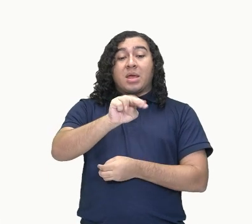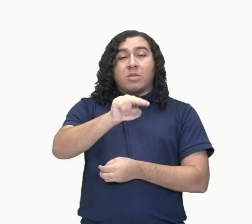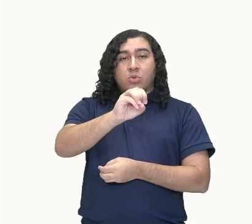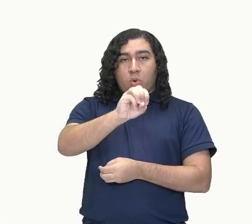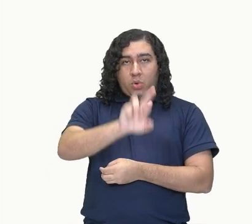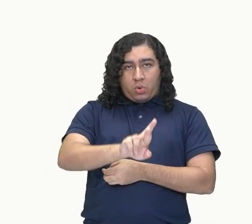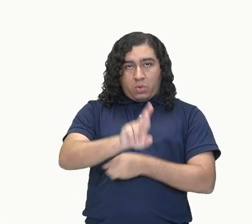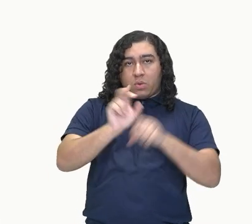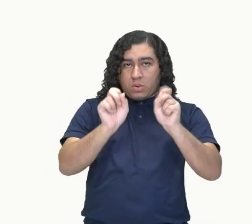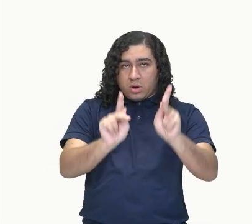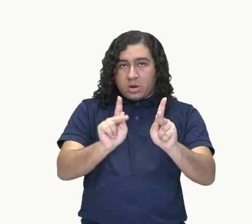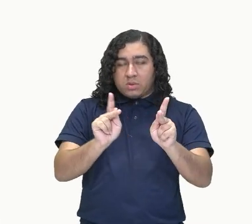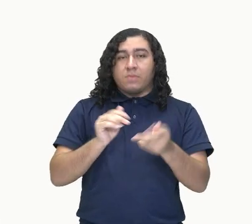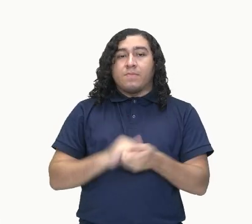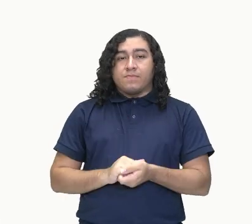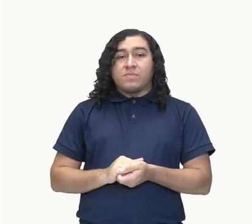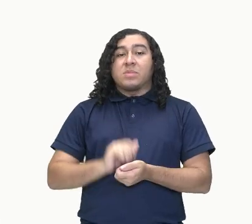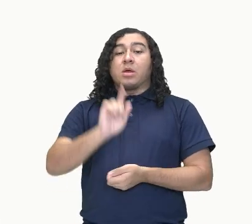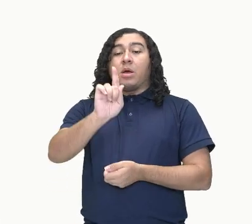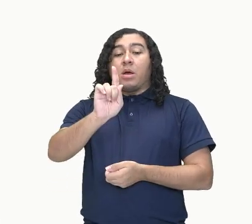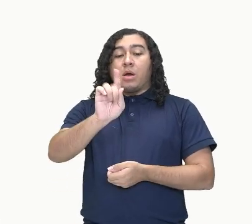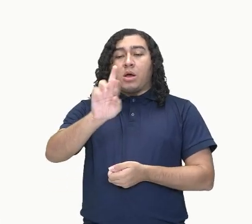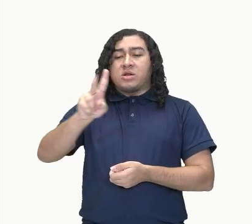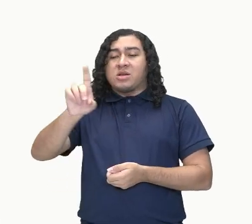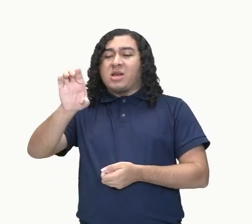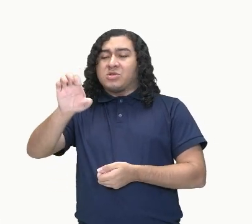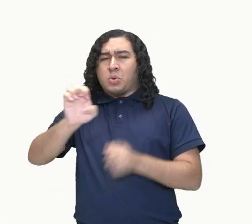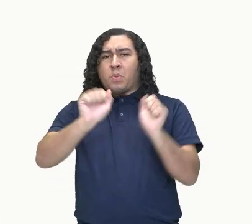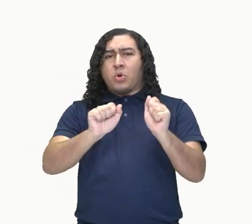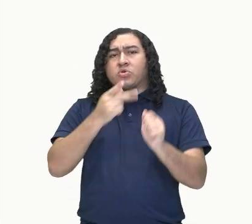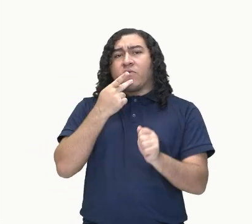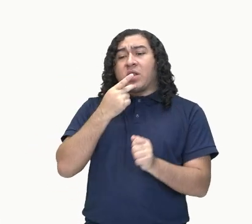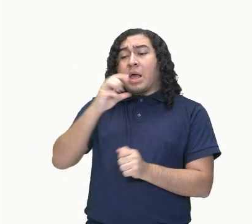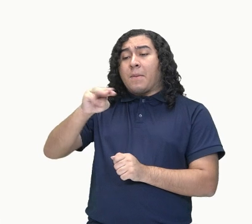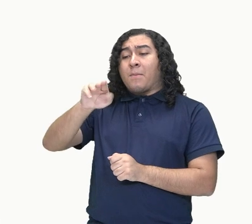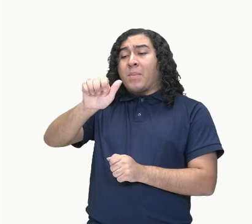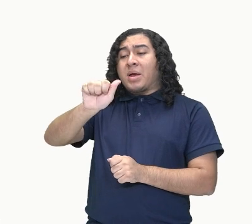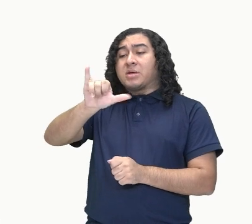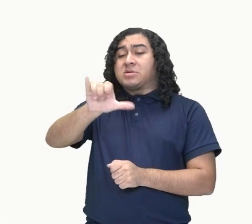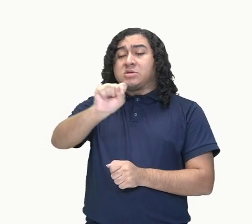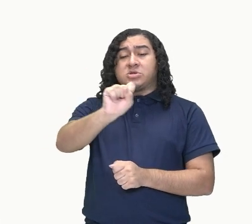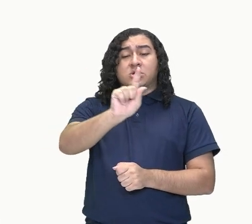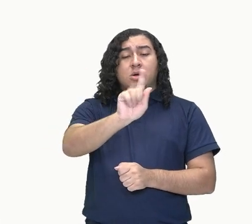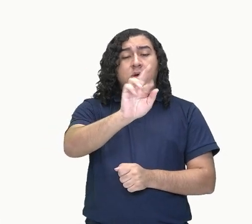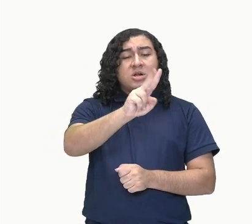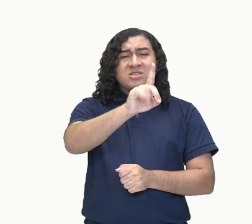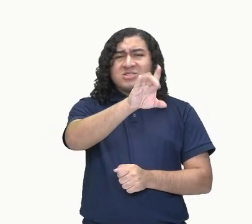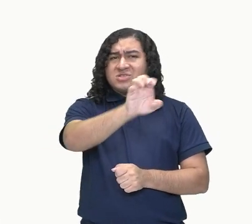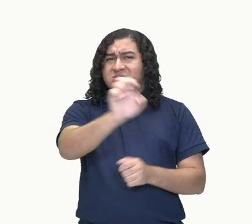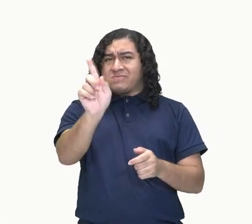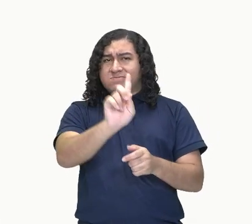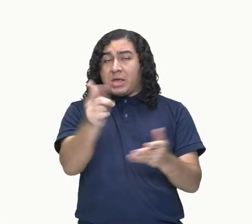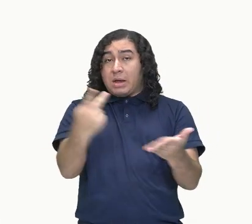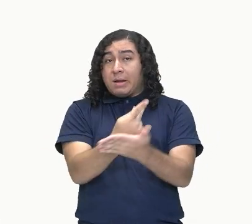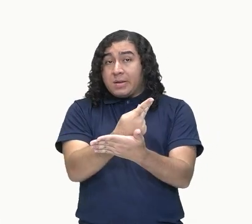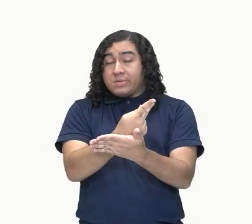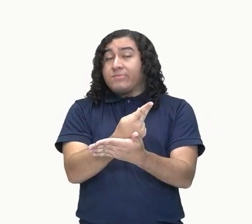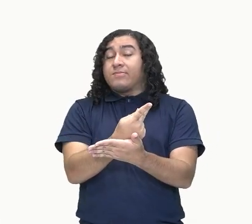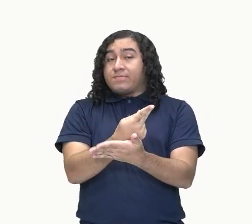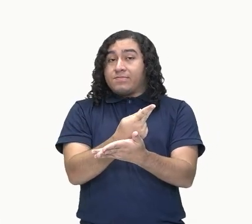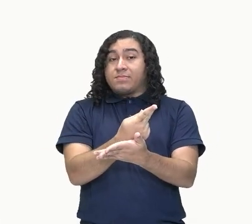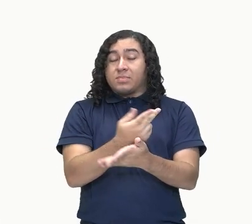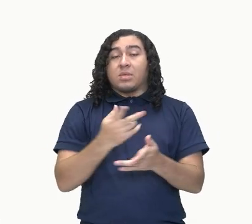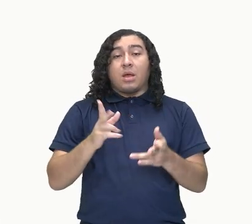como o grande, eu não posso falar mais grande, mais maior, não existe. A mesma coisa para o pequeno. Então eu falo aqui, a